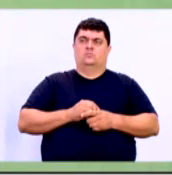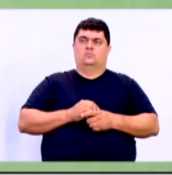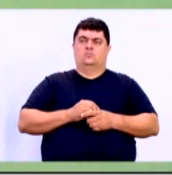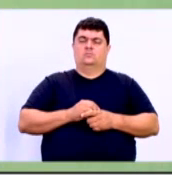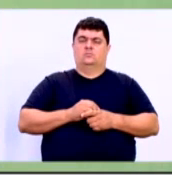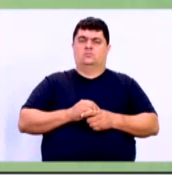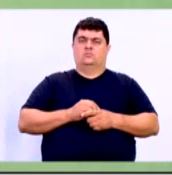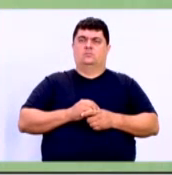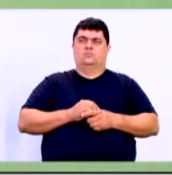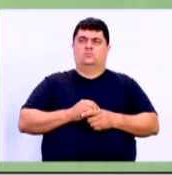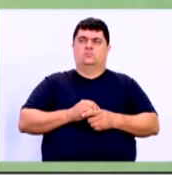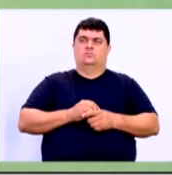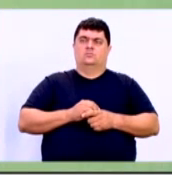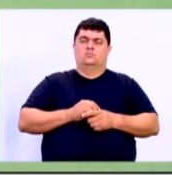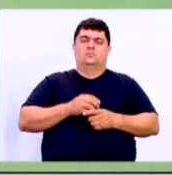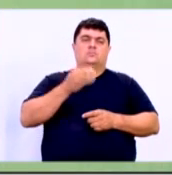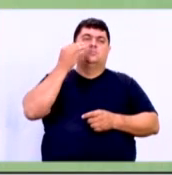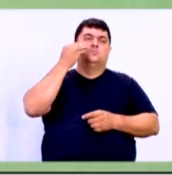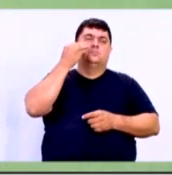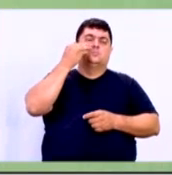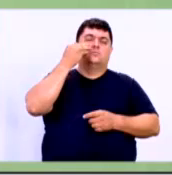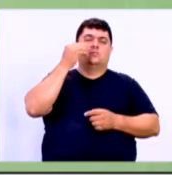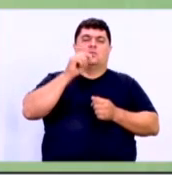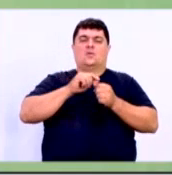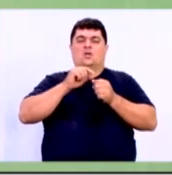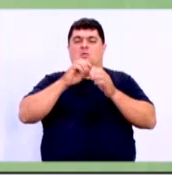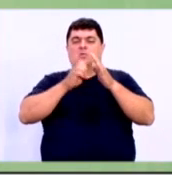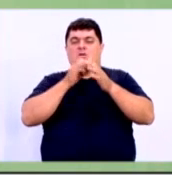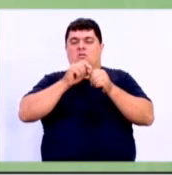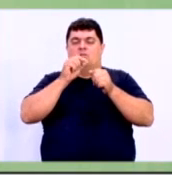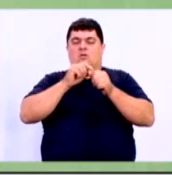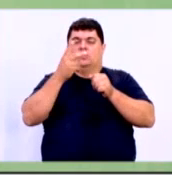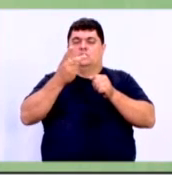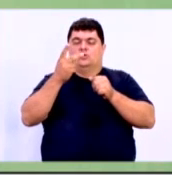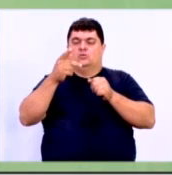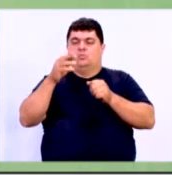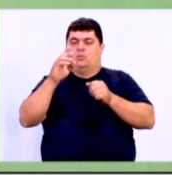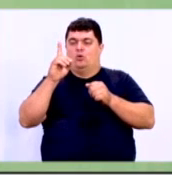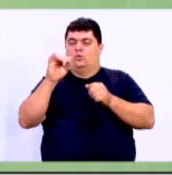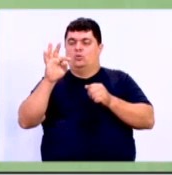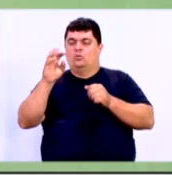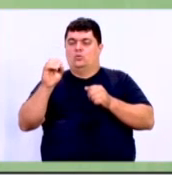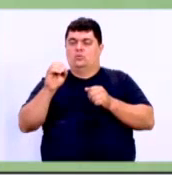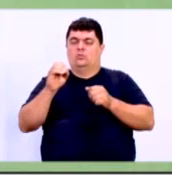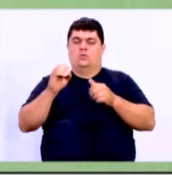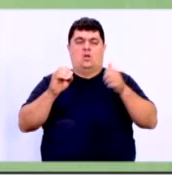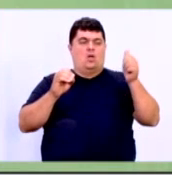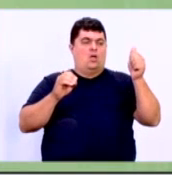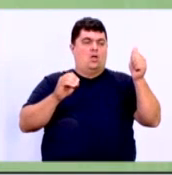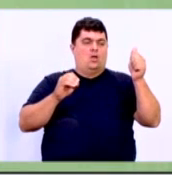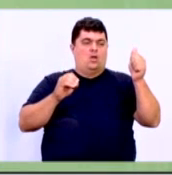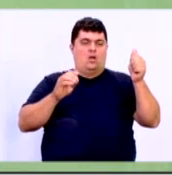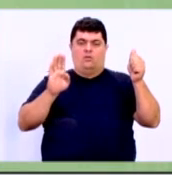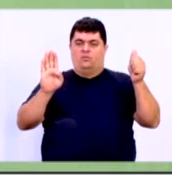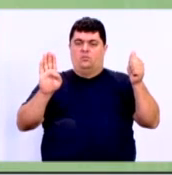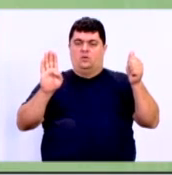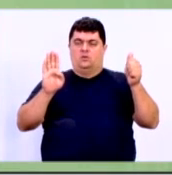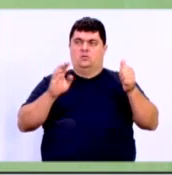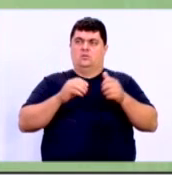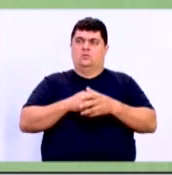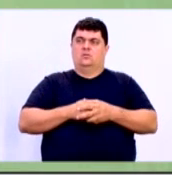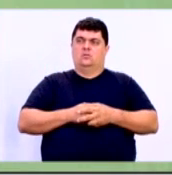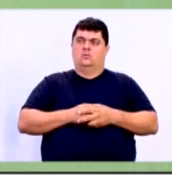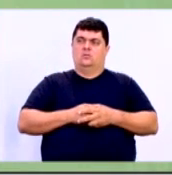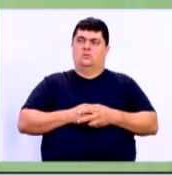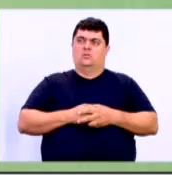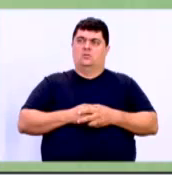Vamos que vamos. Digamos que essa empresa elabore dois diferentes produtos chamados alfa e beta. Desculpe, eu acho que eu esqueci de